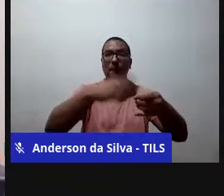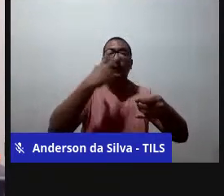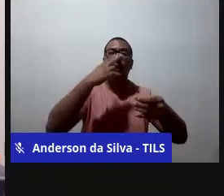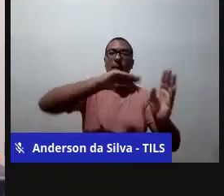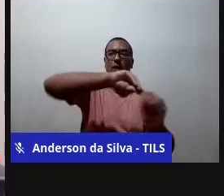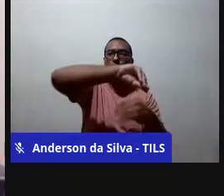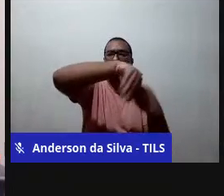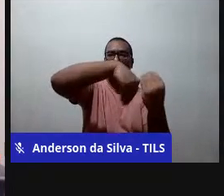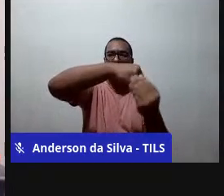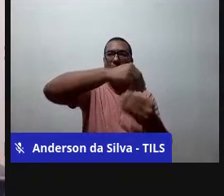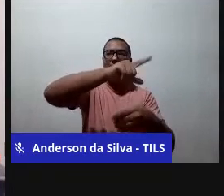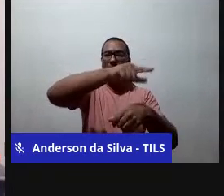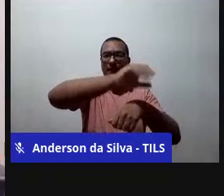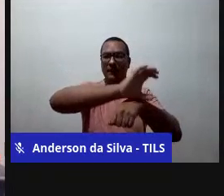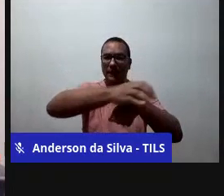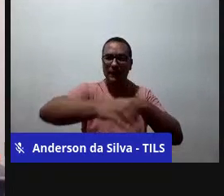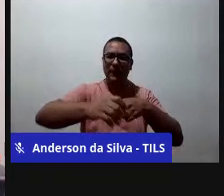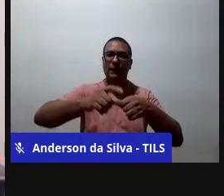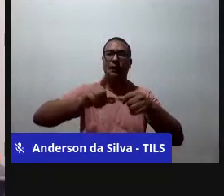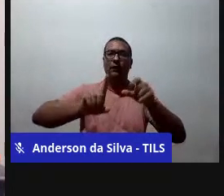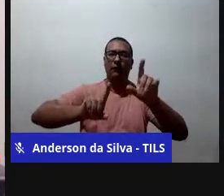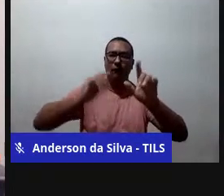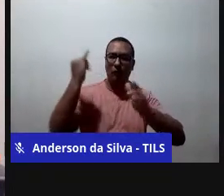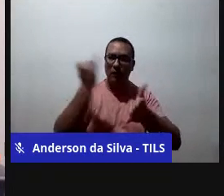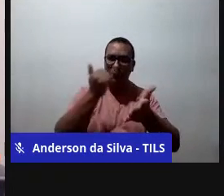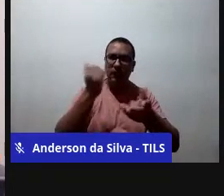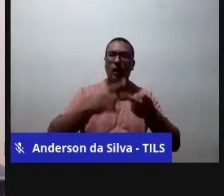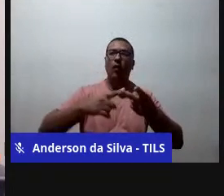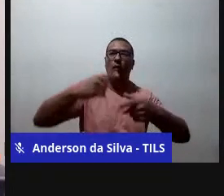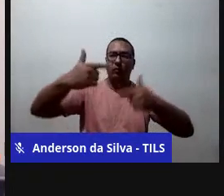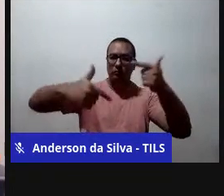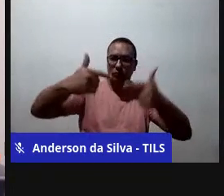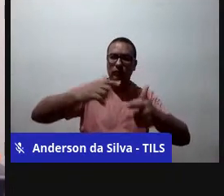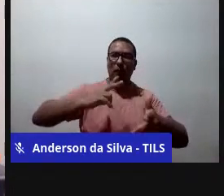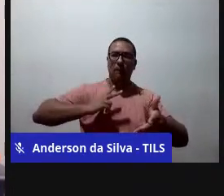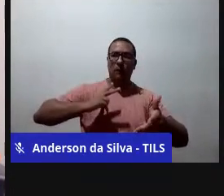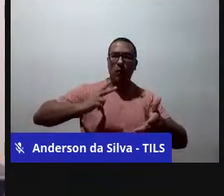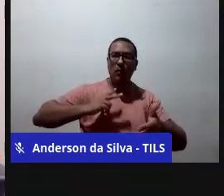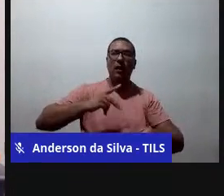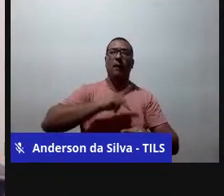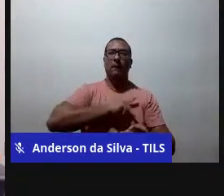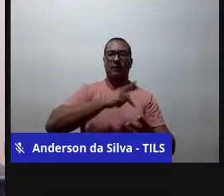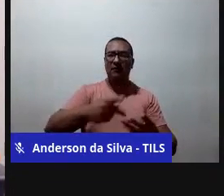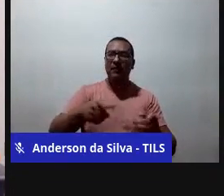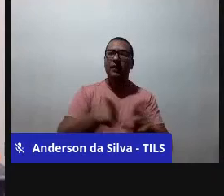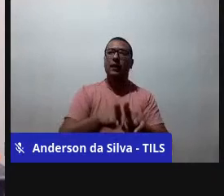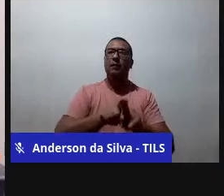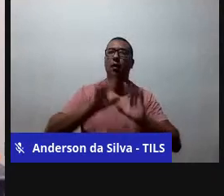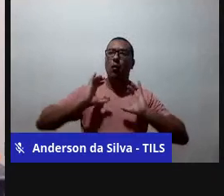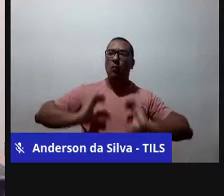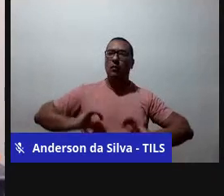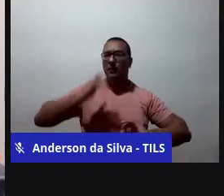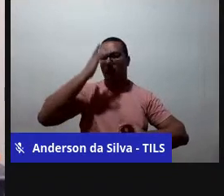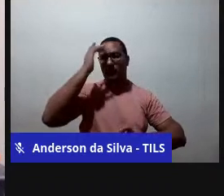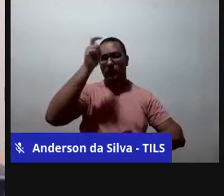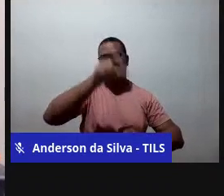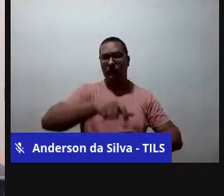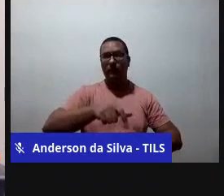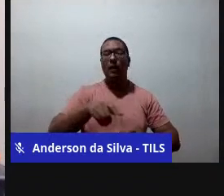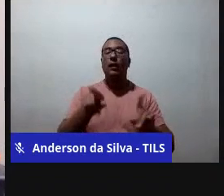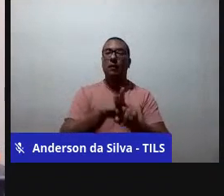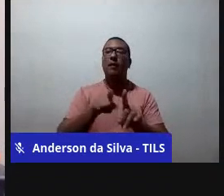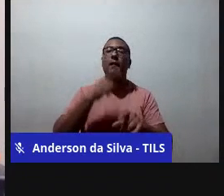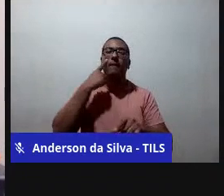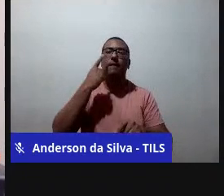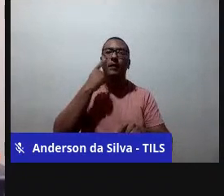entre ciência de dados, gestão pública, gestão privada e comportamento humano. Eu vi um comentário aqui no chat,